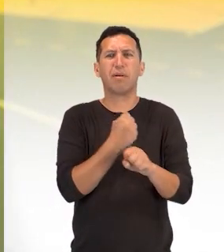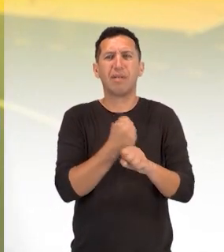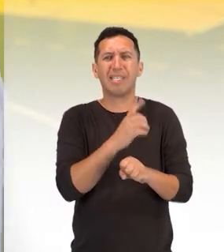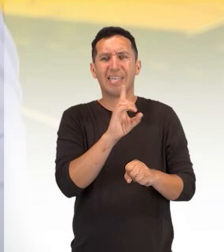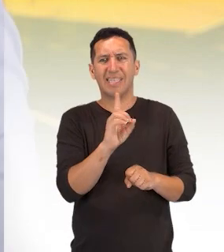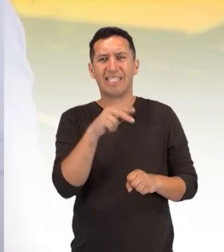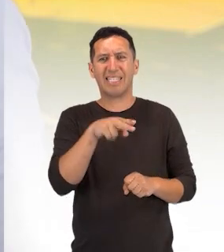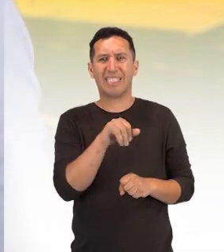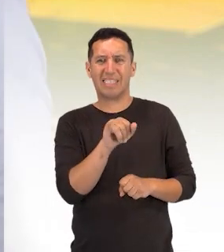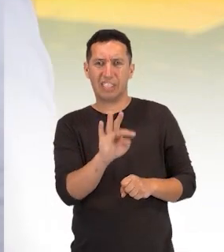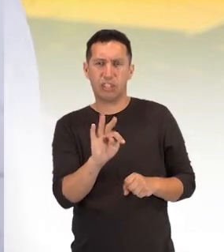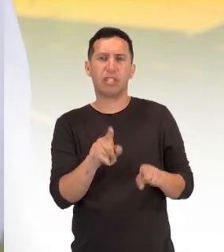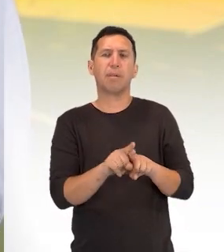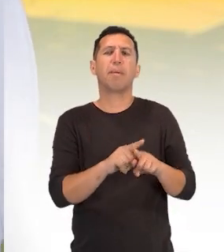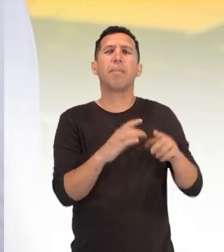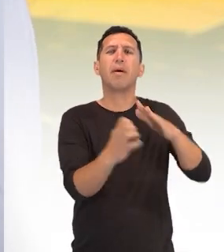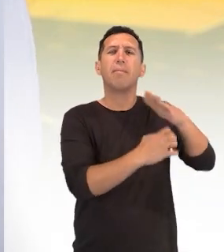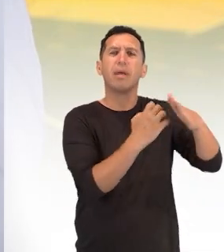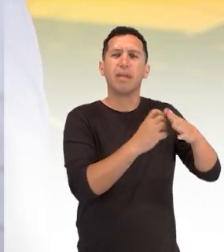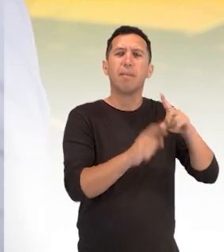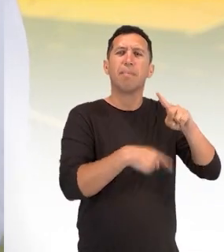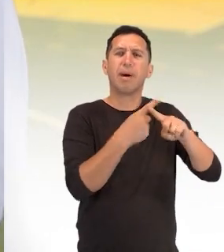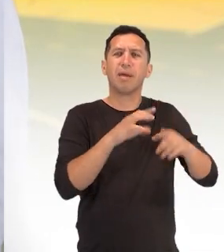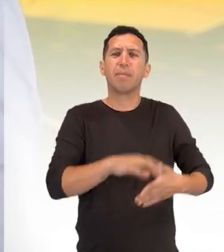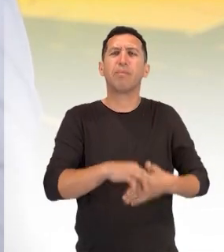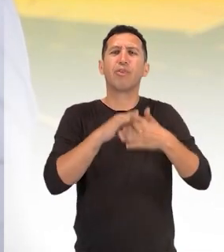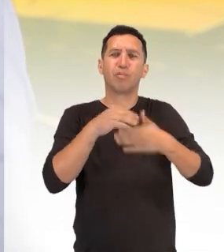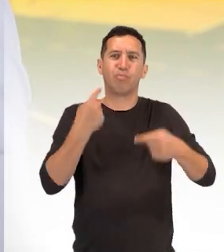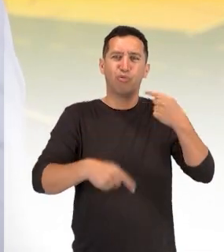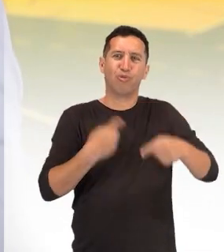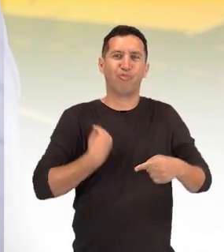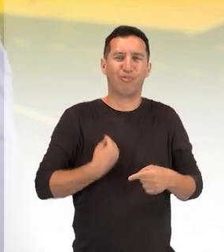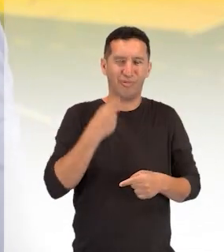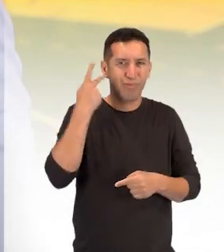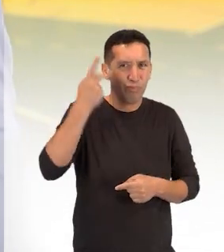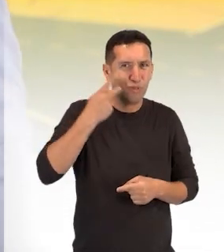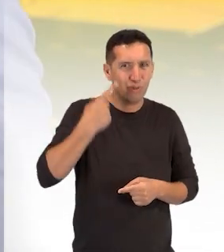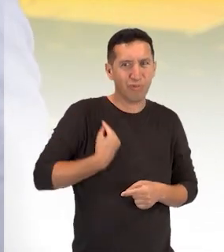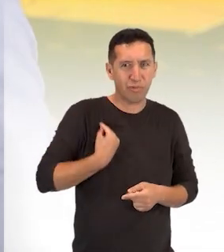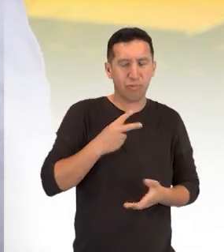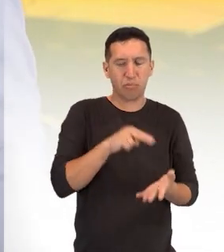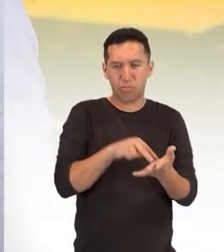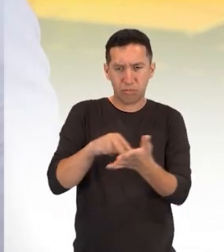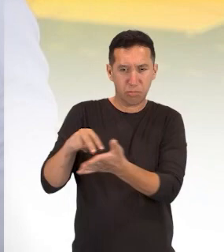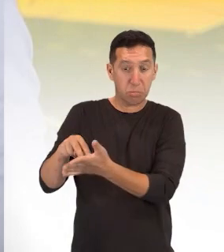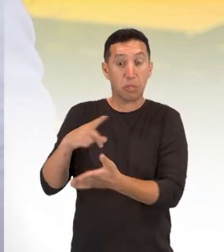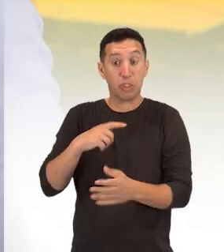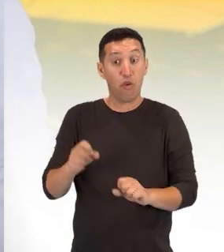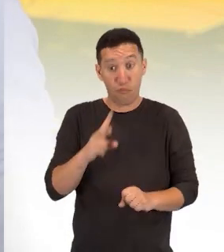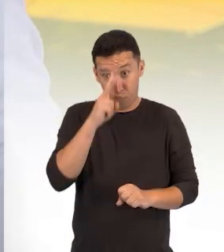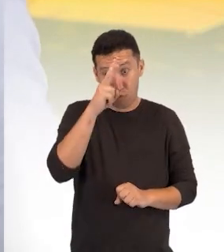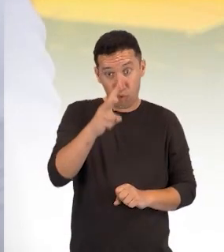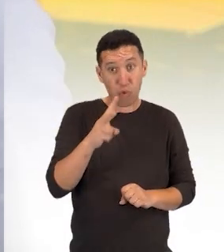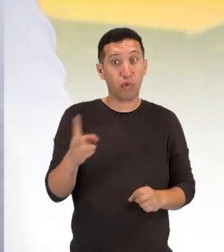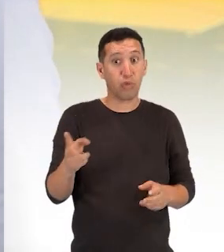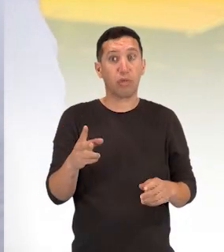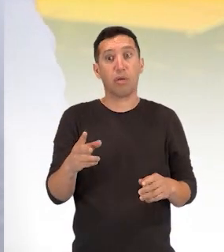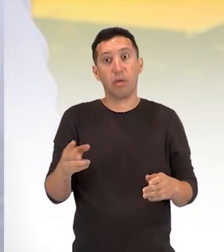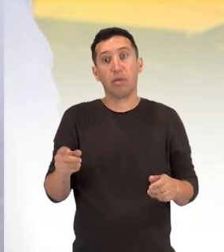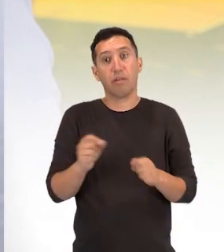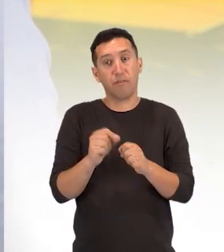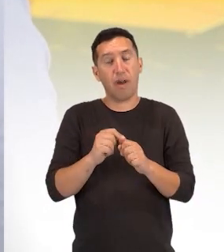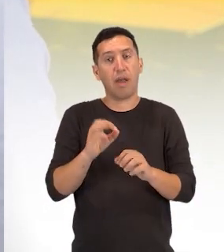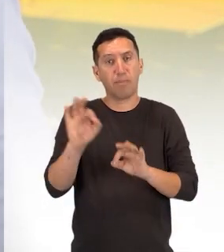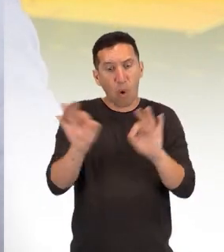que vai fazer a obra, que é o DENIT, mas também pelo empresariado local, pelas autoridades políticas local, que são pessoas que têm efetivamente força de lobby para fazer